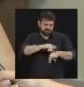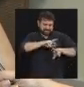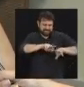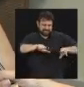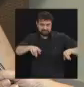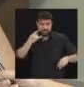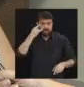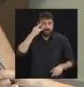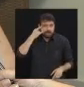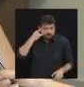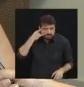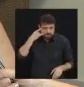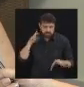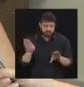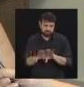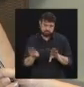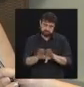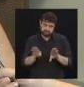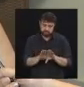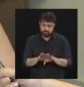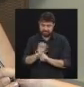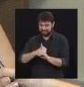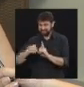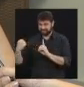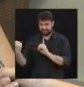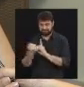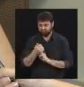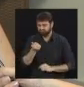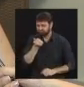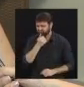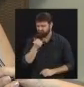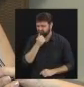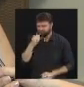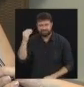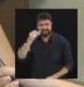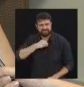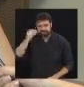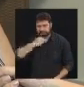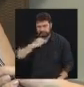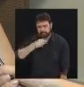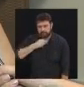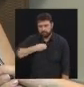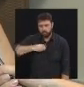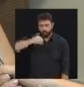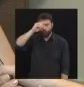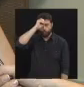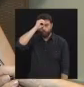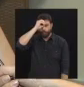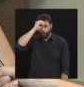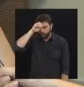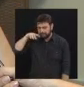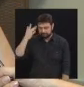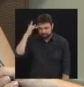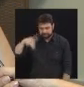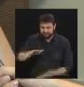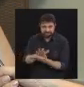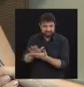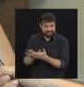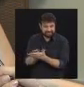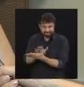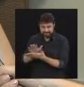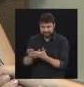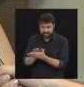de Down, seja qualquer uma delas, né? A sociedade ainda é muito deficiente, ela é ela está engatinhando nisso ainda, né?